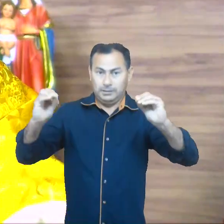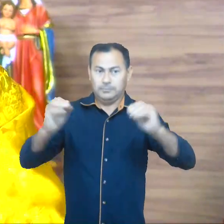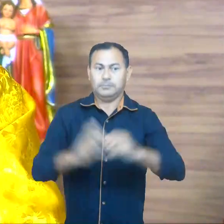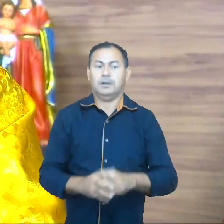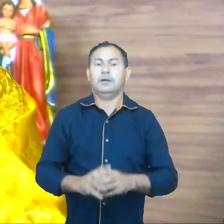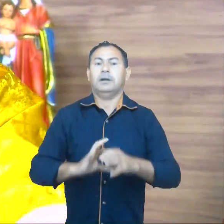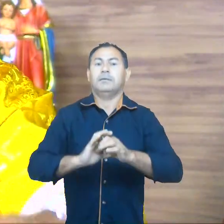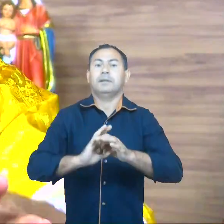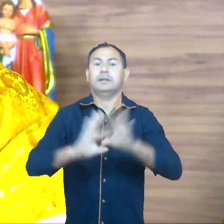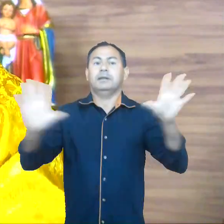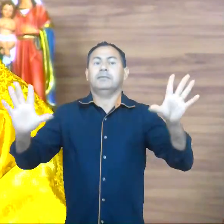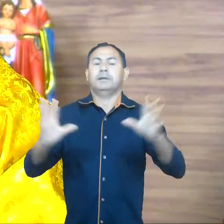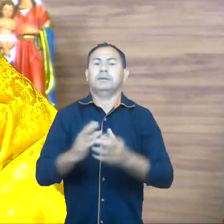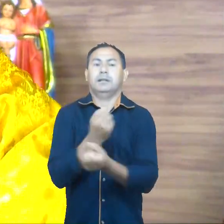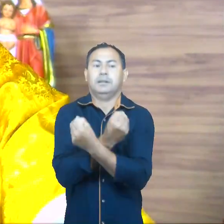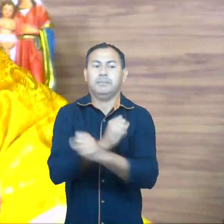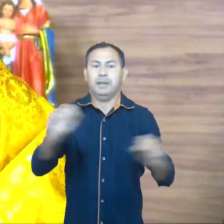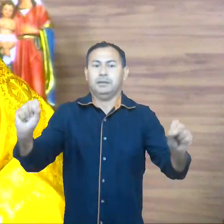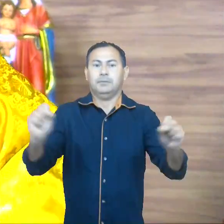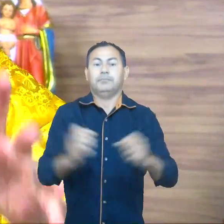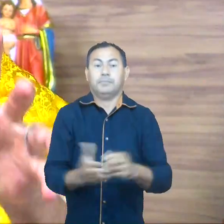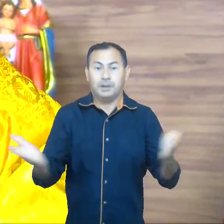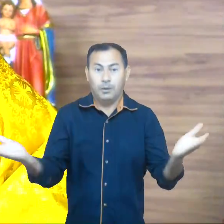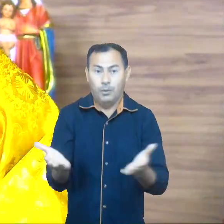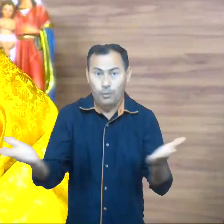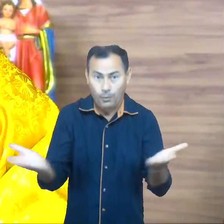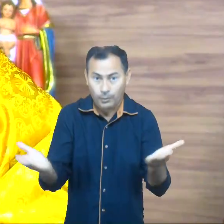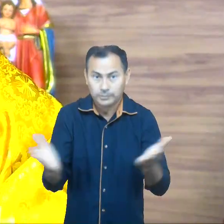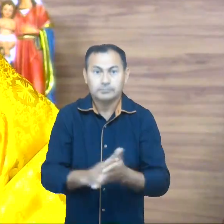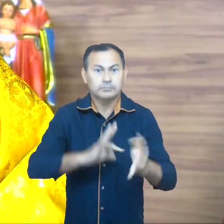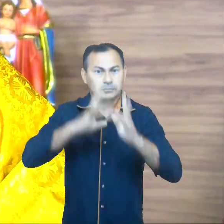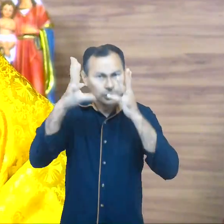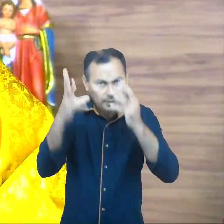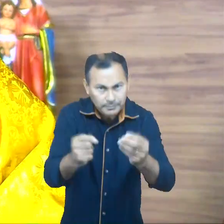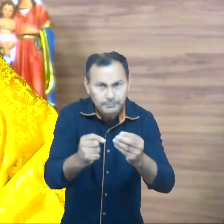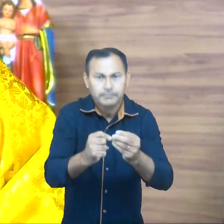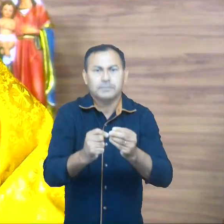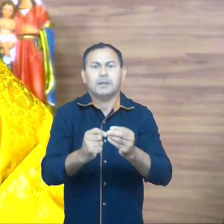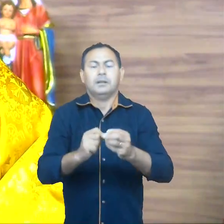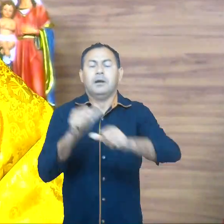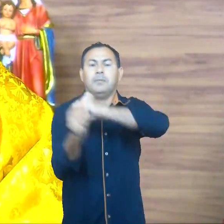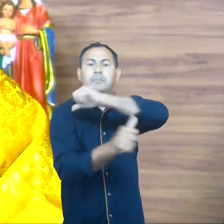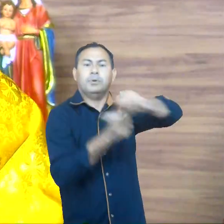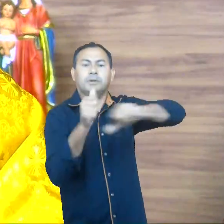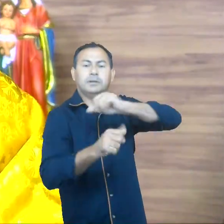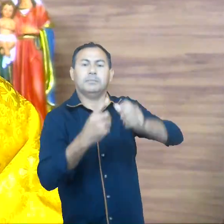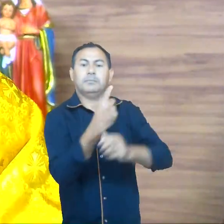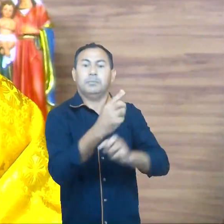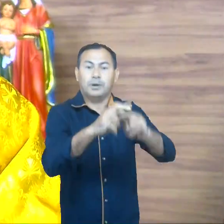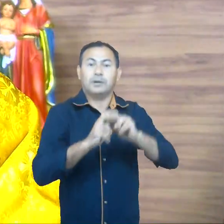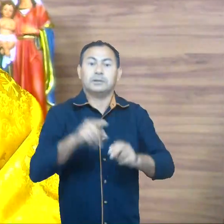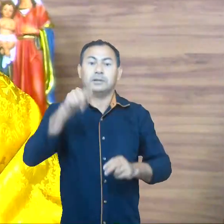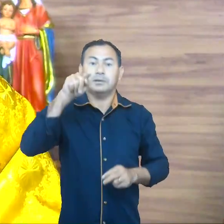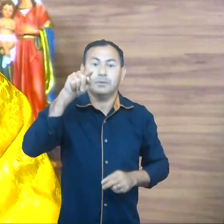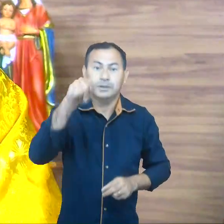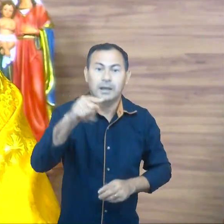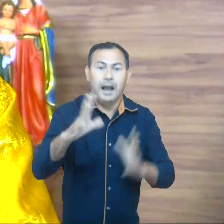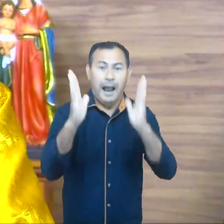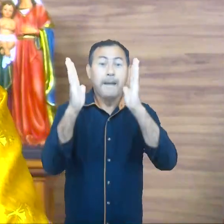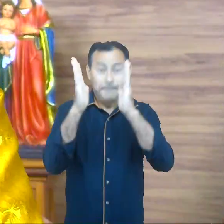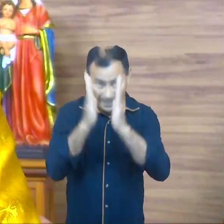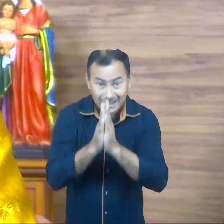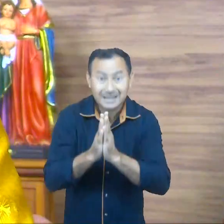foram livres, foram libertas. Hoje estão totalmente restaurados por causa de você. Amém?